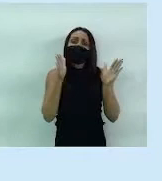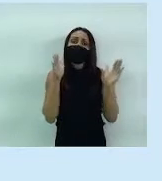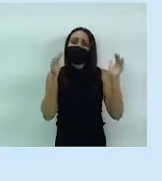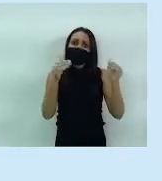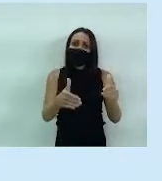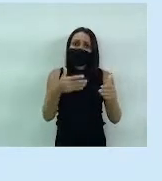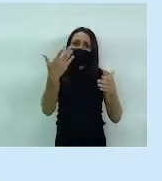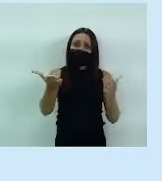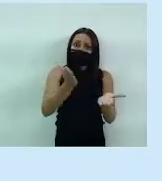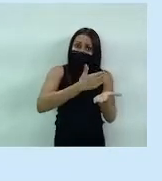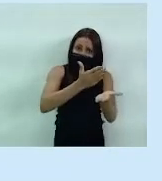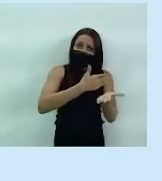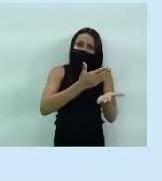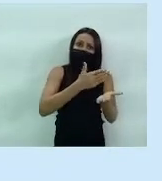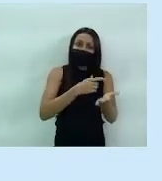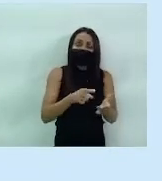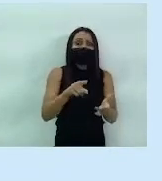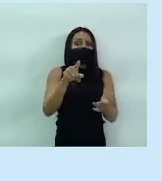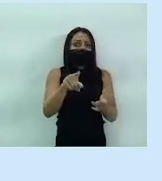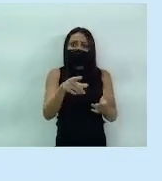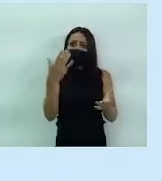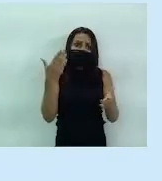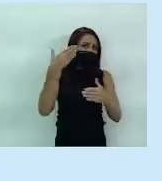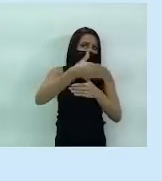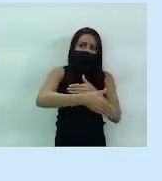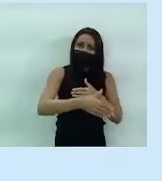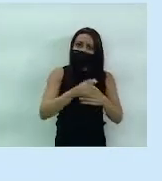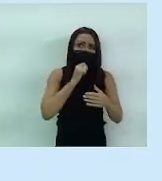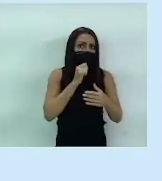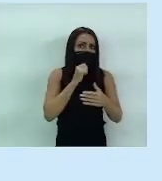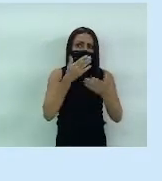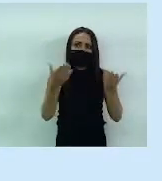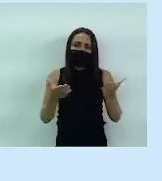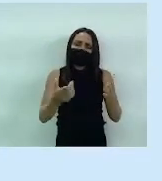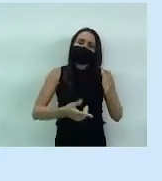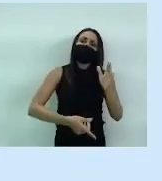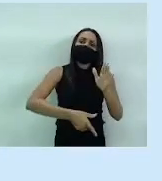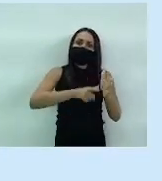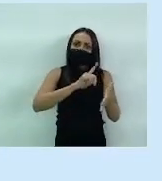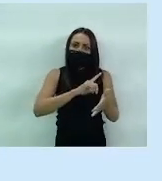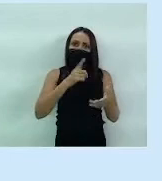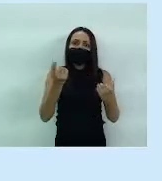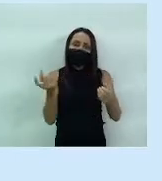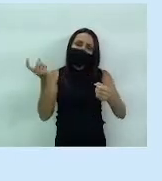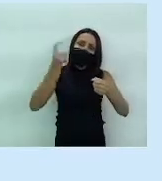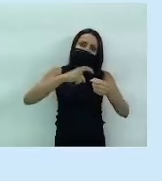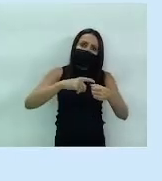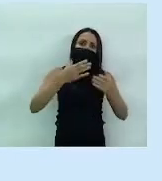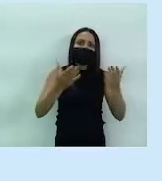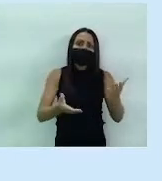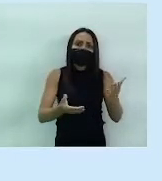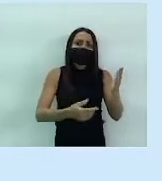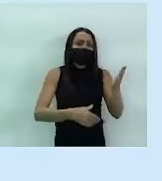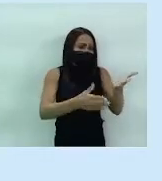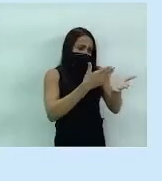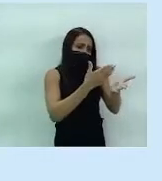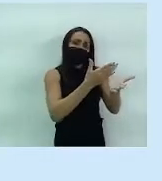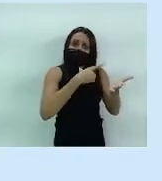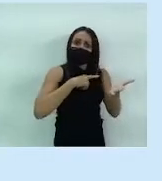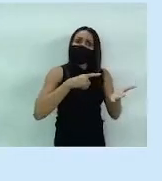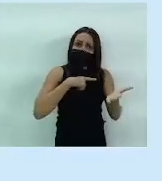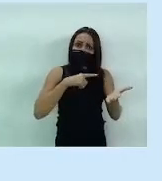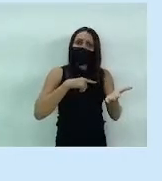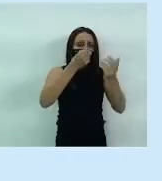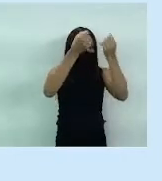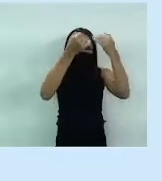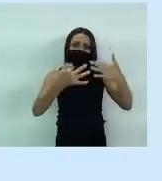no nosso caderno. Se você ainda não acessou o material, volta lá no material da competência e vê o que tem relacionado